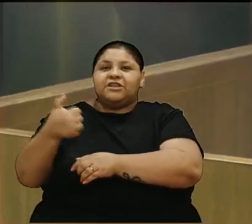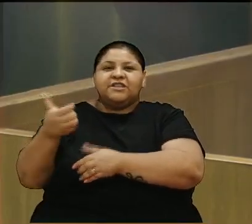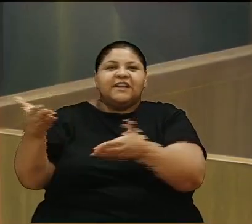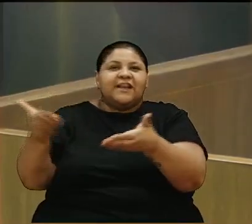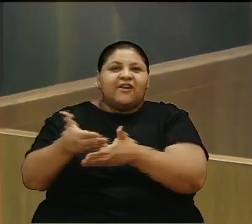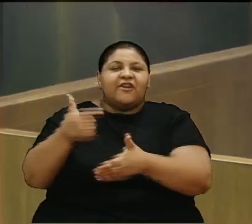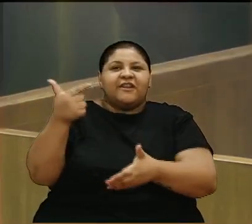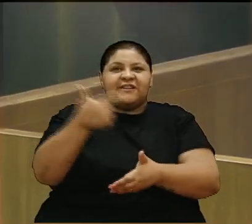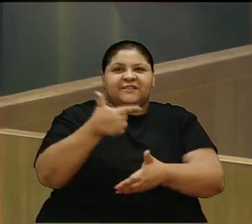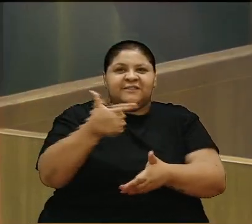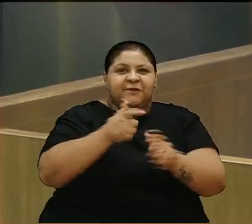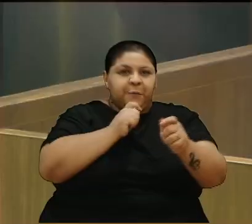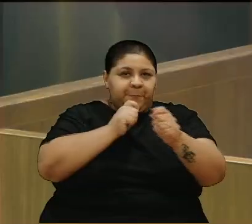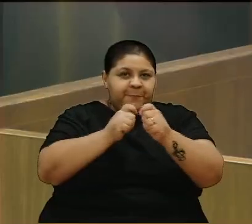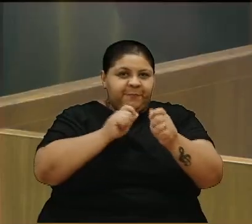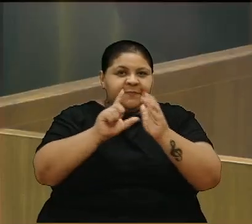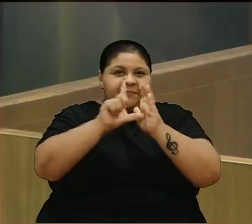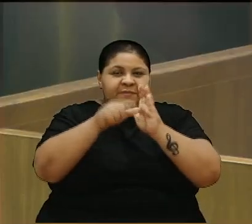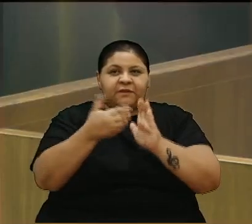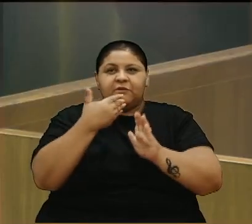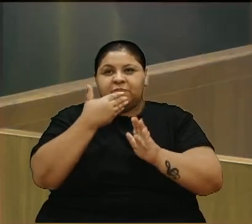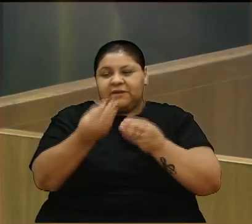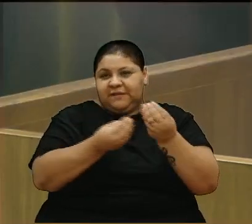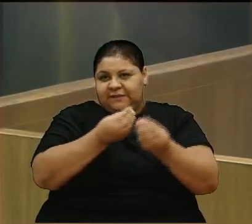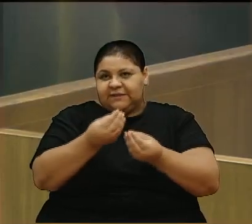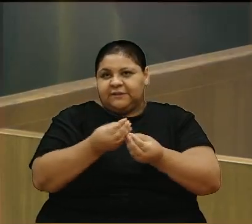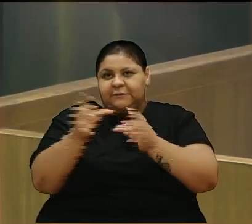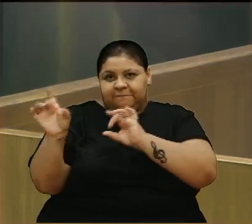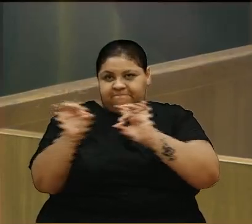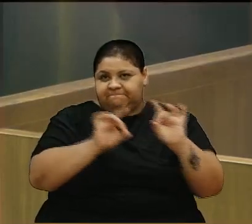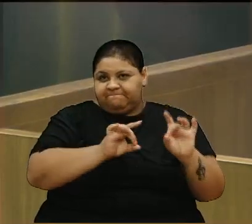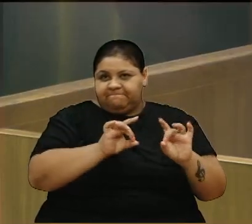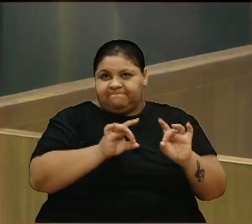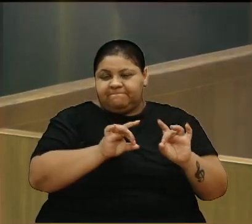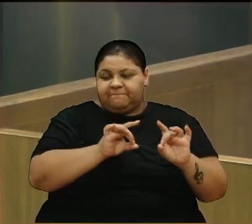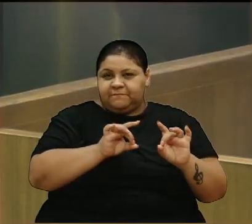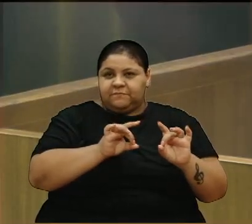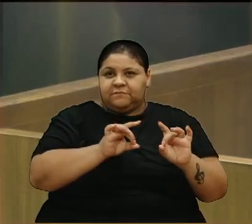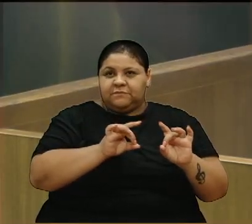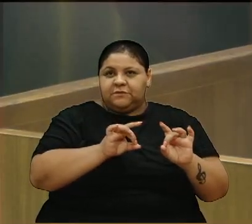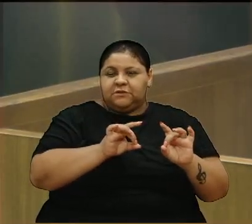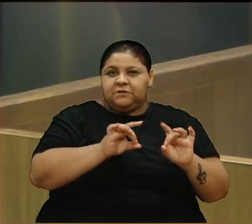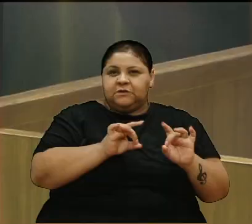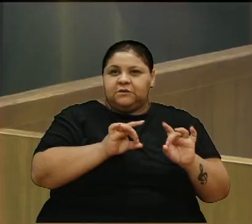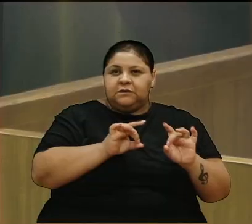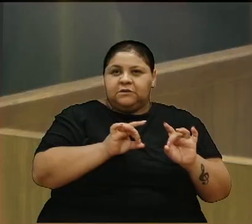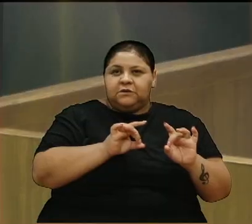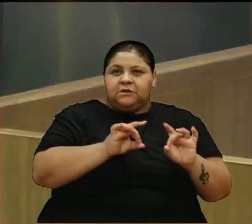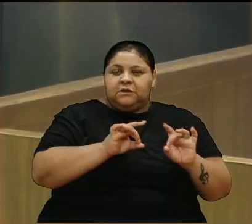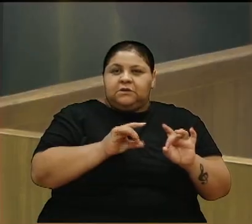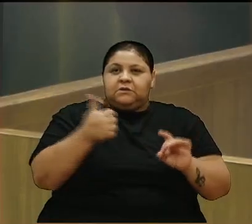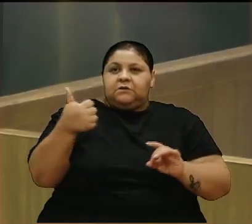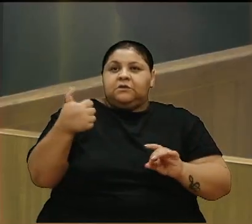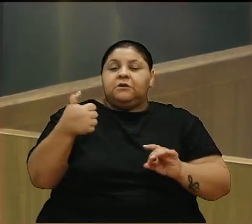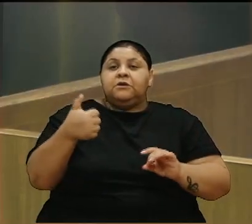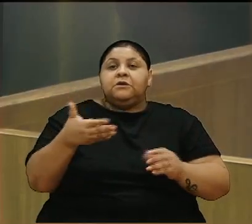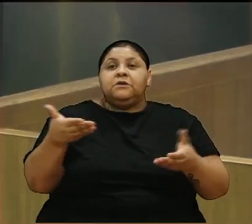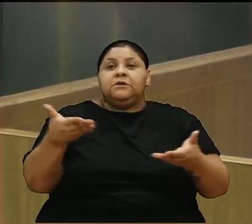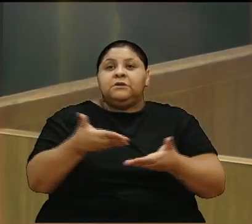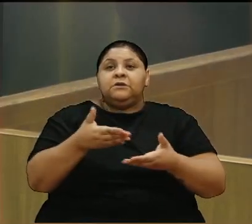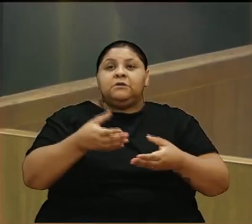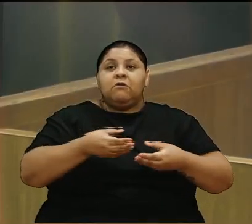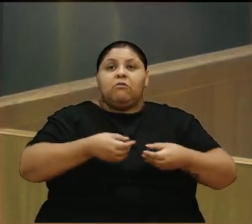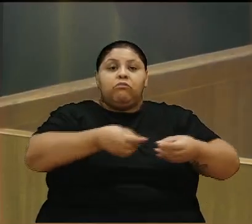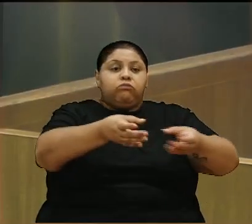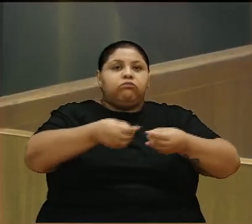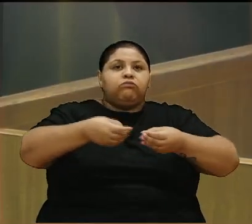segunda parte dessa matéria, que eu depois peço quem quiser acompanhar na Globoplay, essas canetas estão sendo